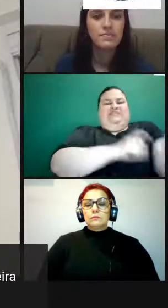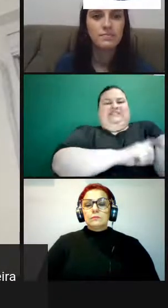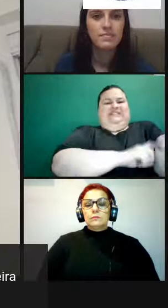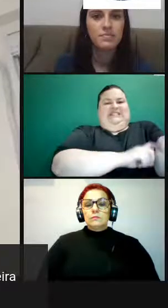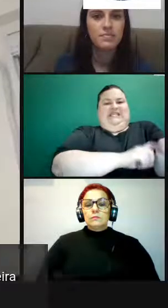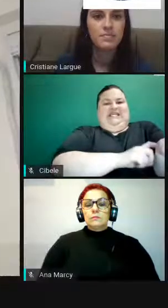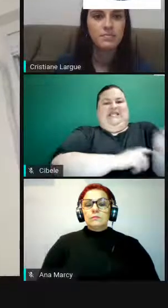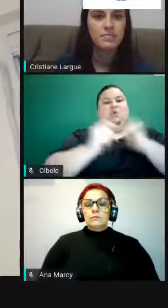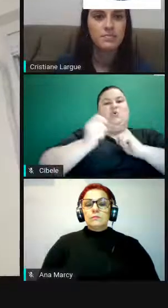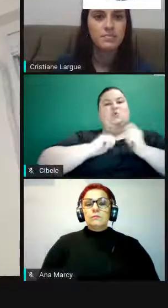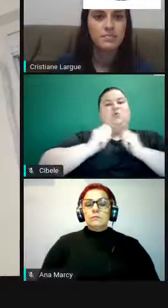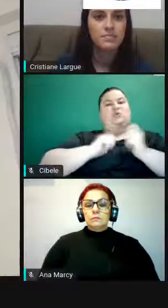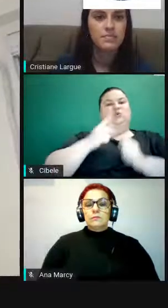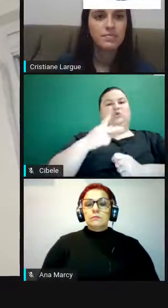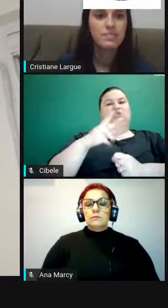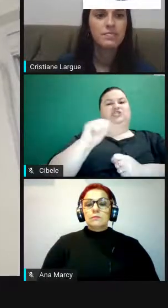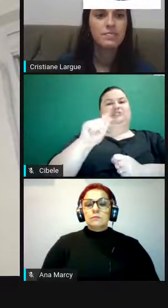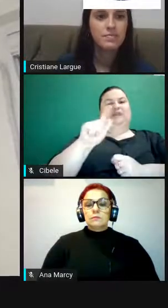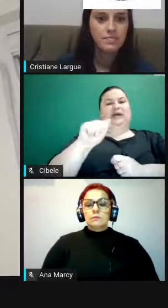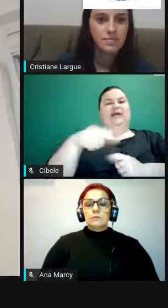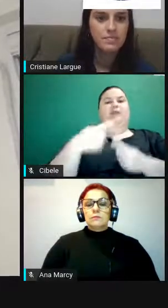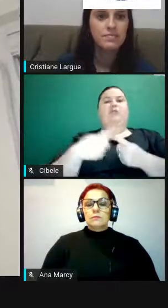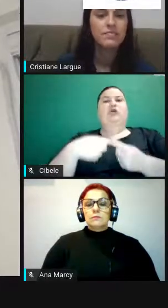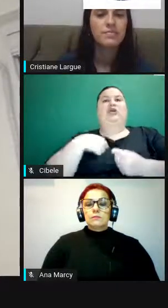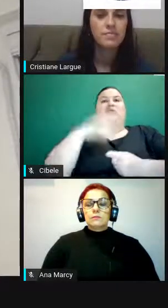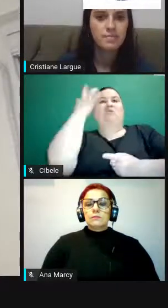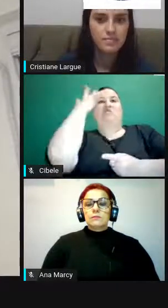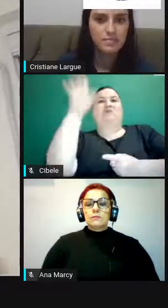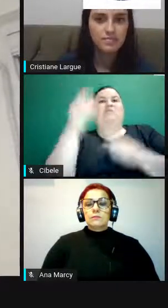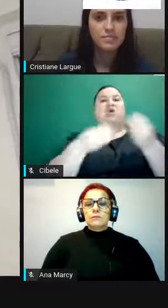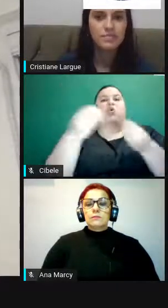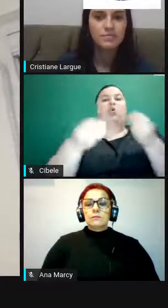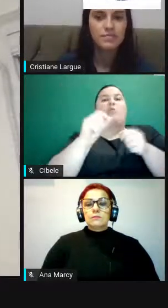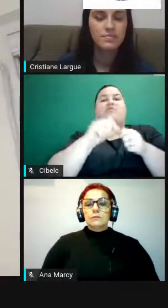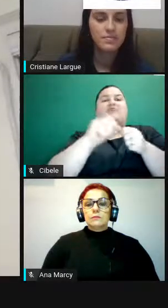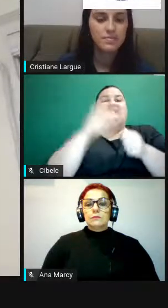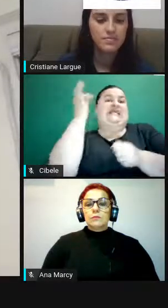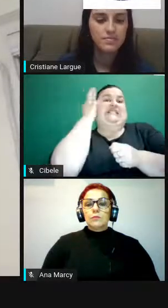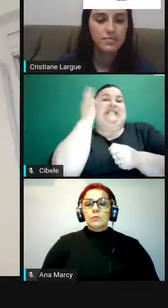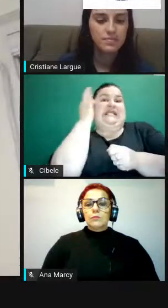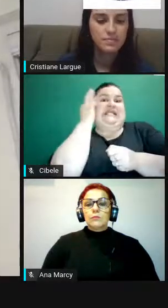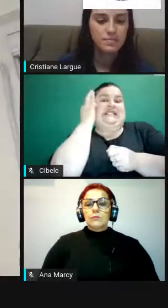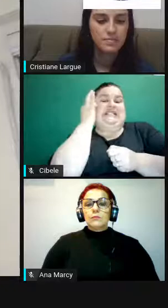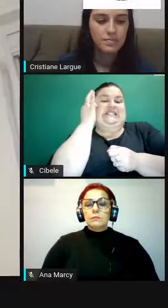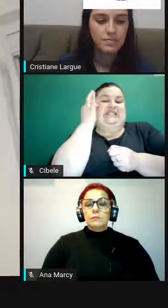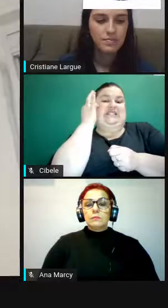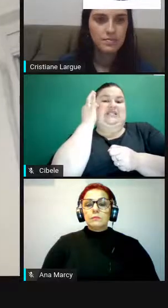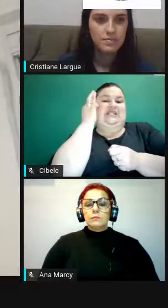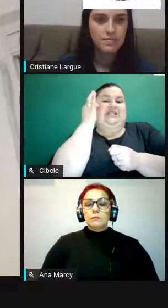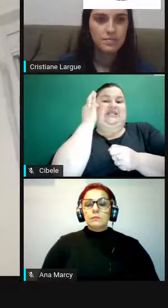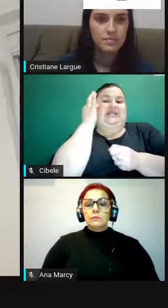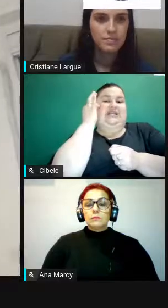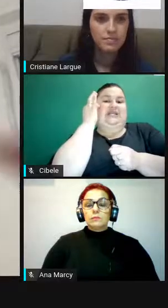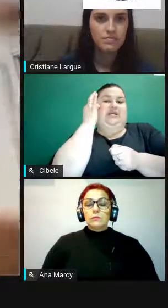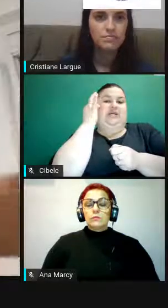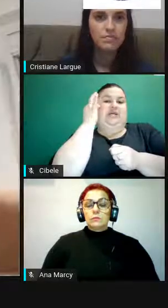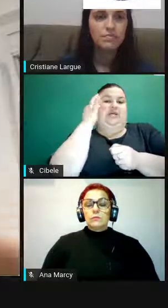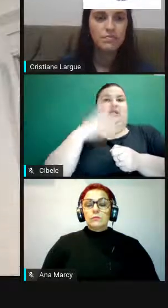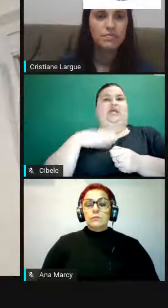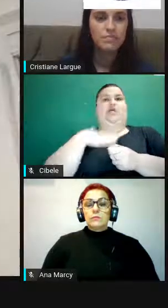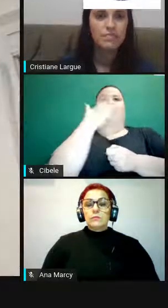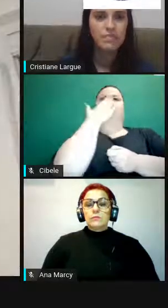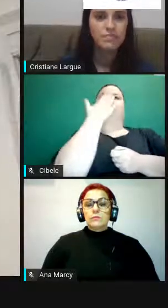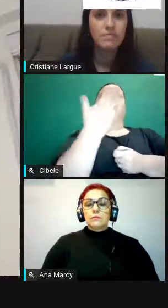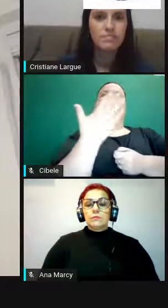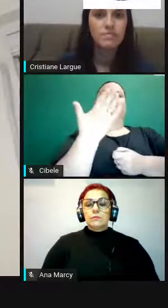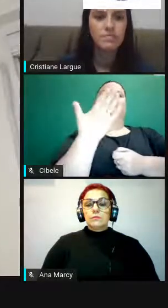controle de pragas porque eu não sabia executar as técnicas então pelo fato de eu não saber Executar a técnica e ficar lá dando a cara a tapa né o